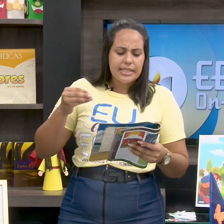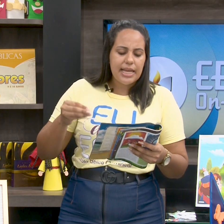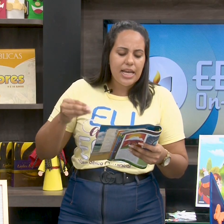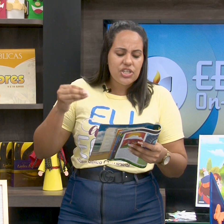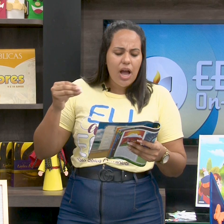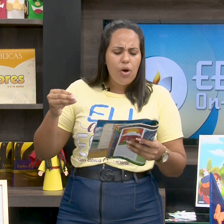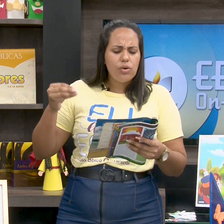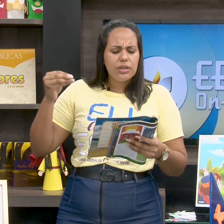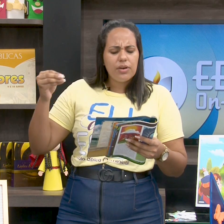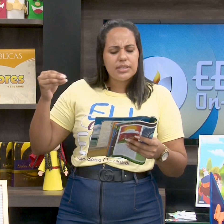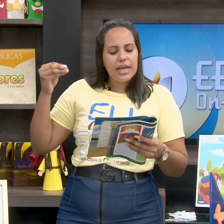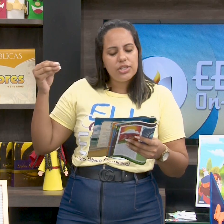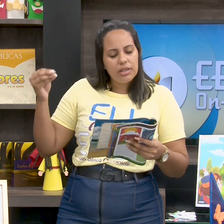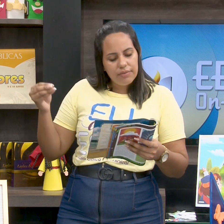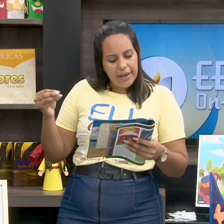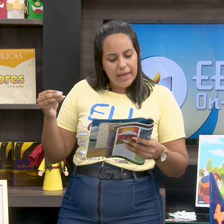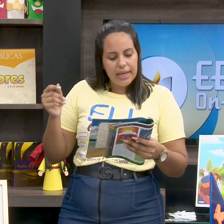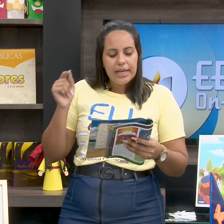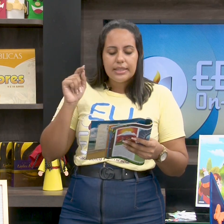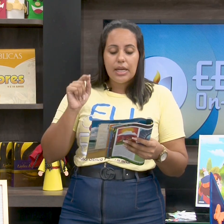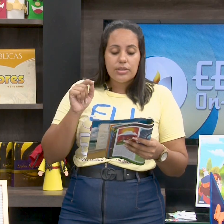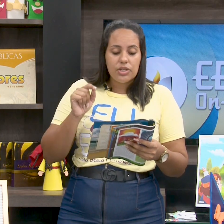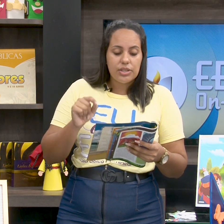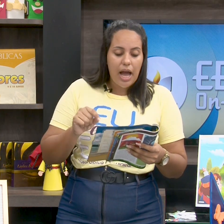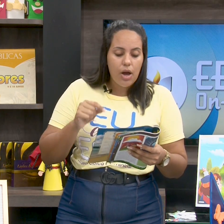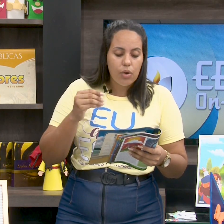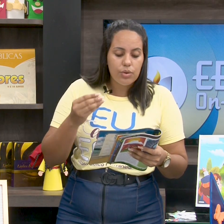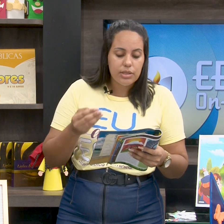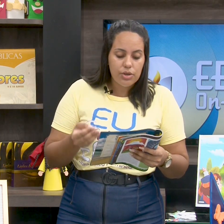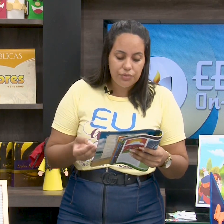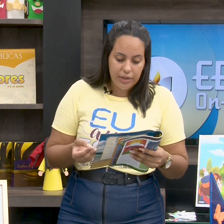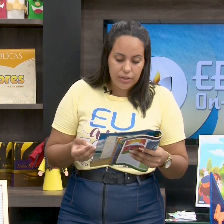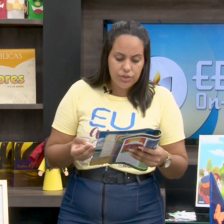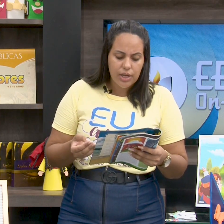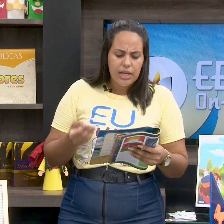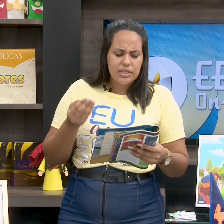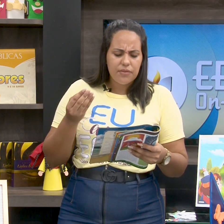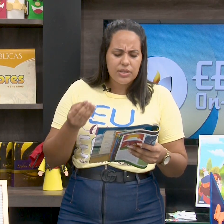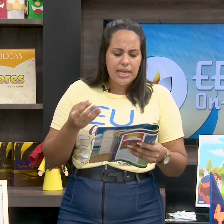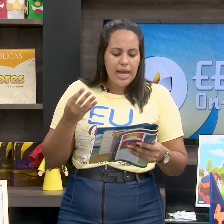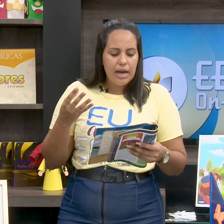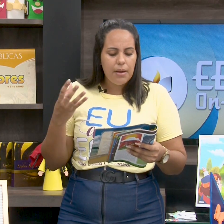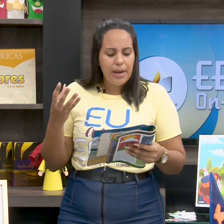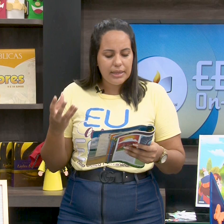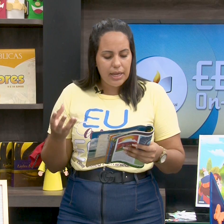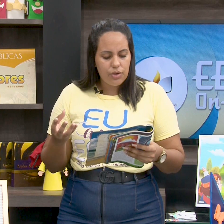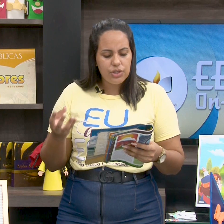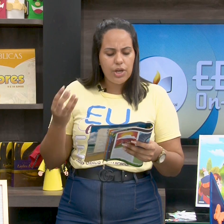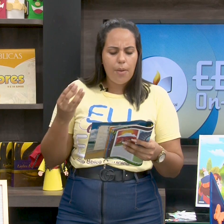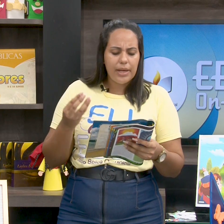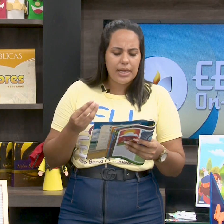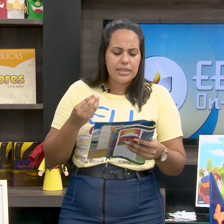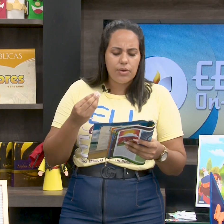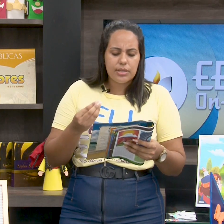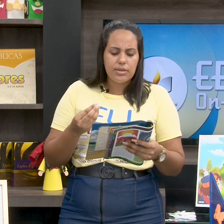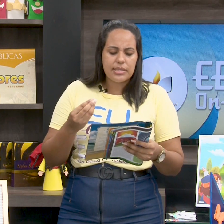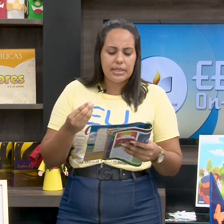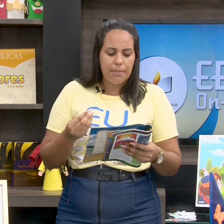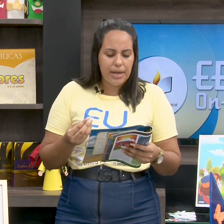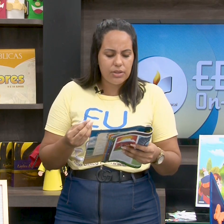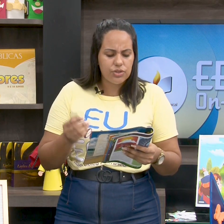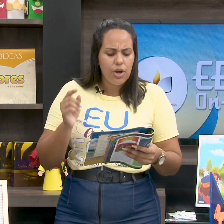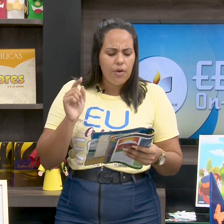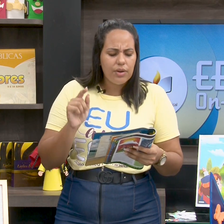assim: Seja onde você estiver, Deus está com os seus filhos. Se você ama a Deus e obedece aos